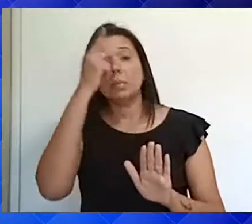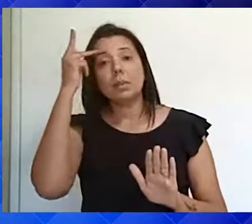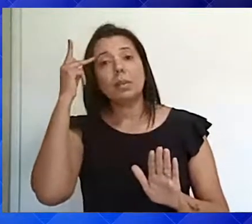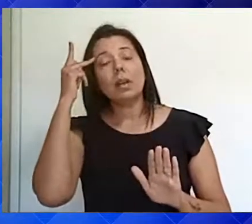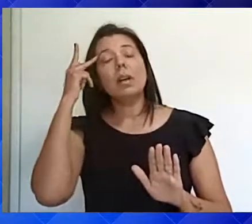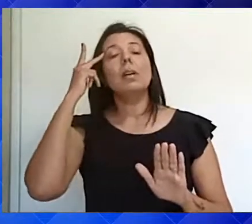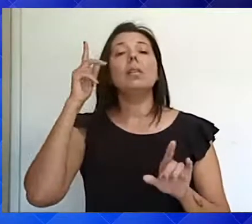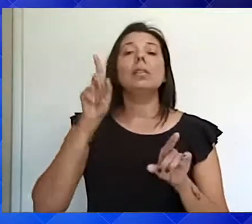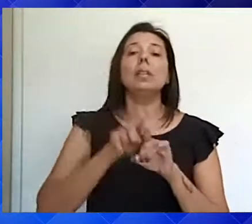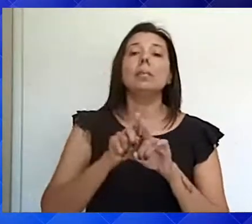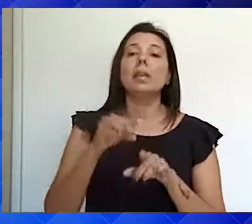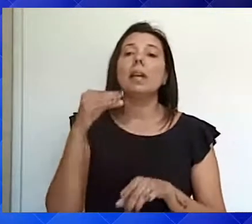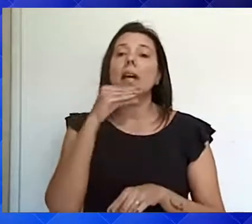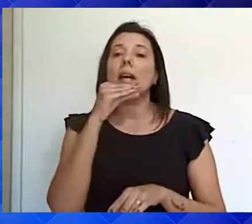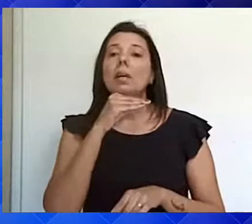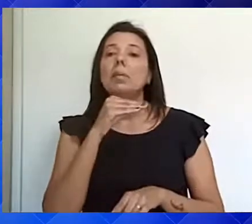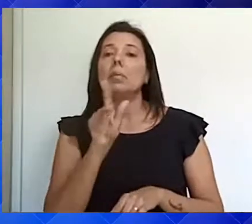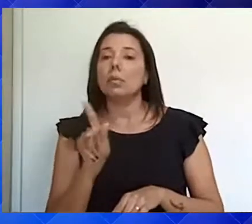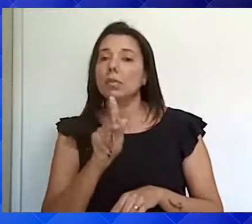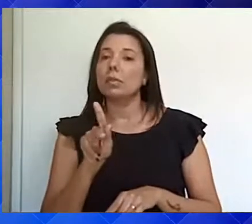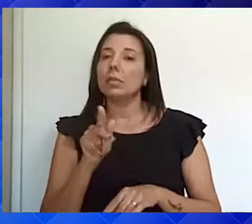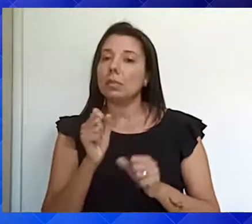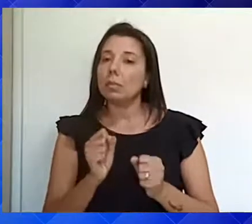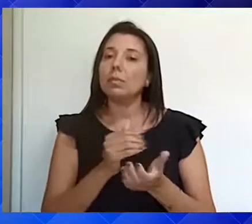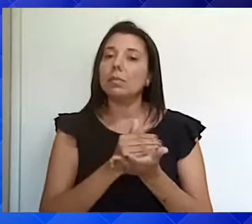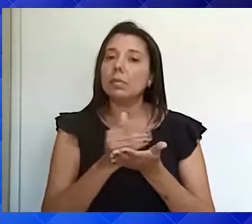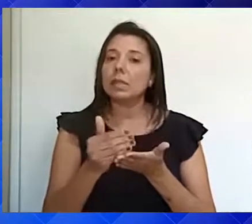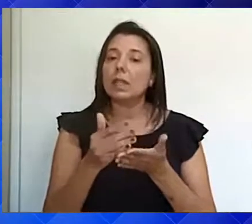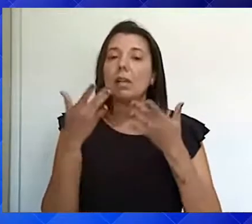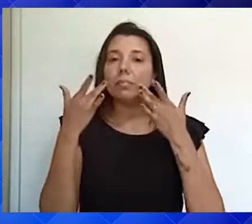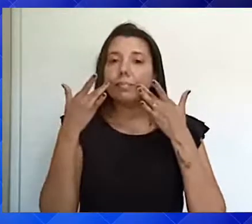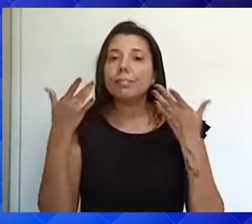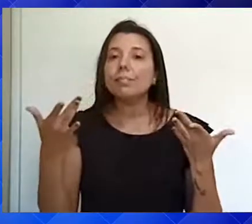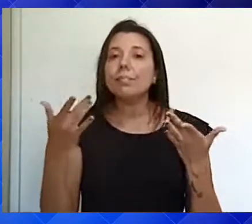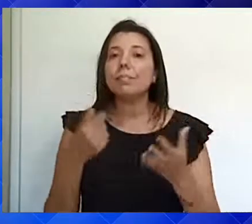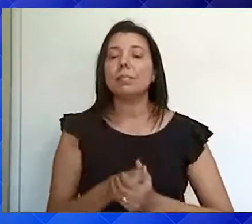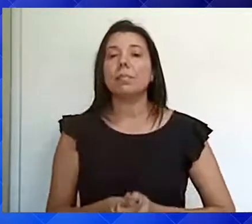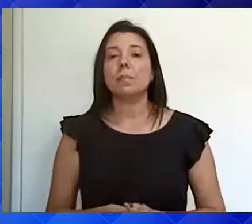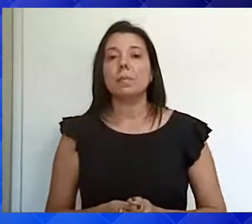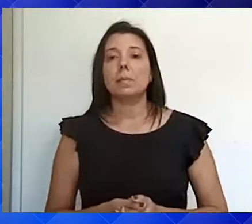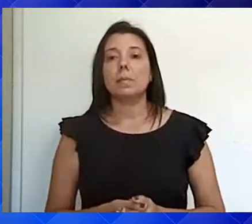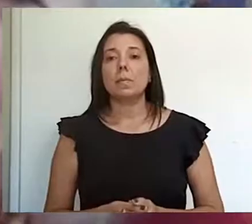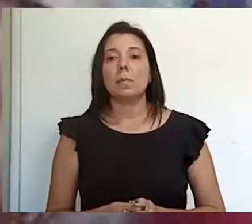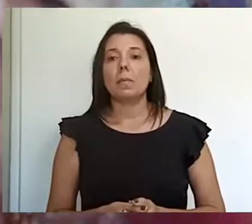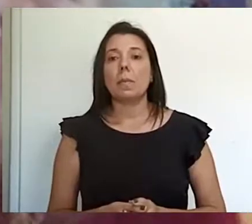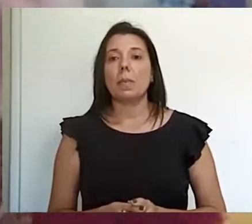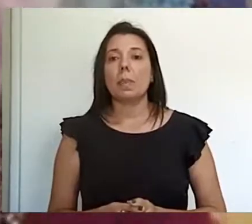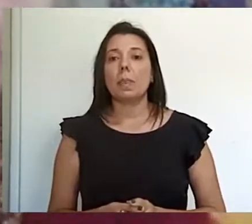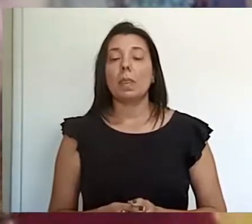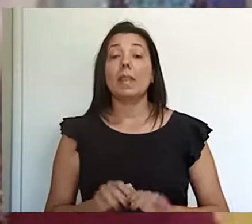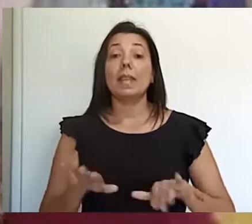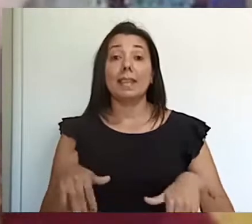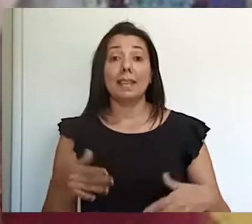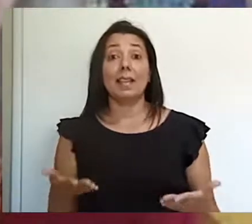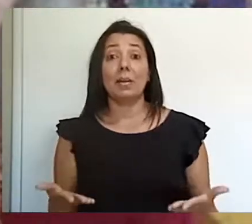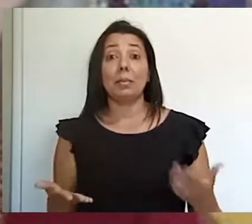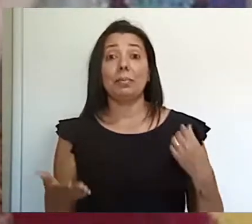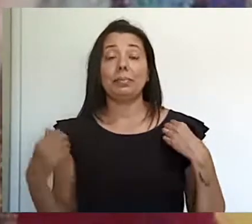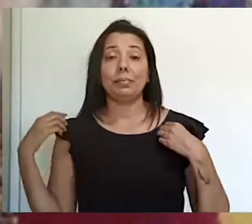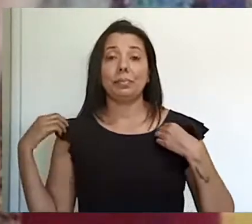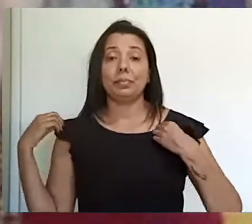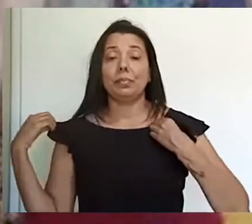Professora Zanetti, se a senhora quiser começar se apresentando. Posso. Então, boa tarde